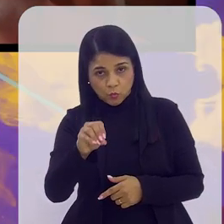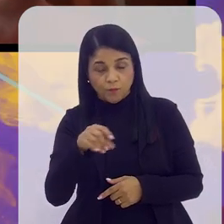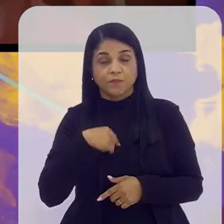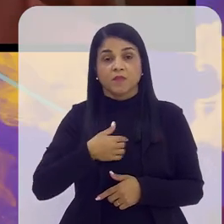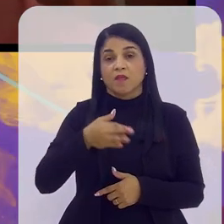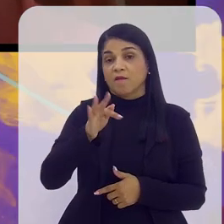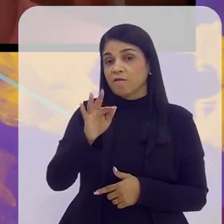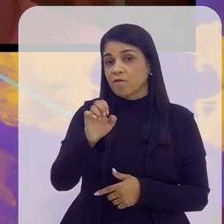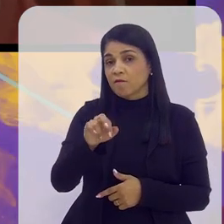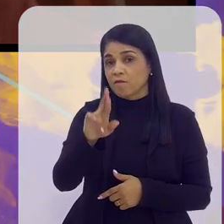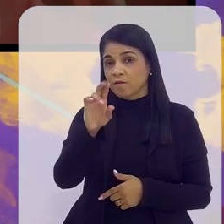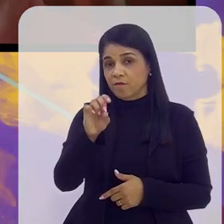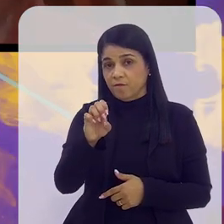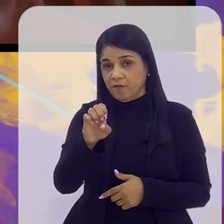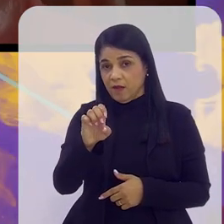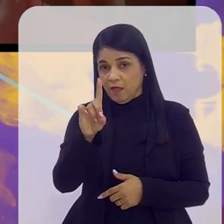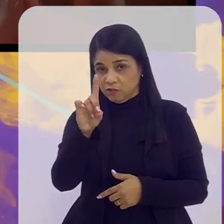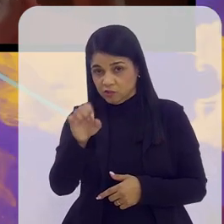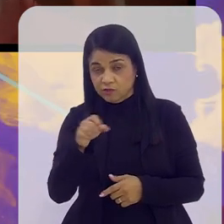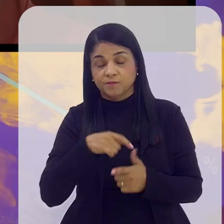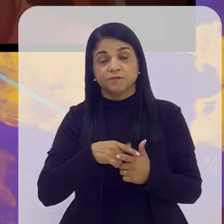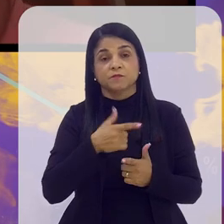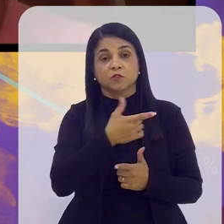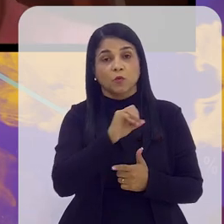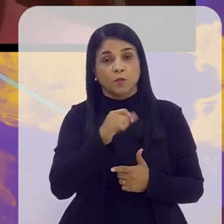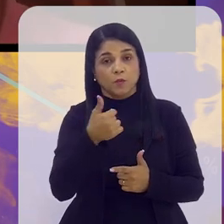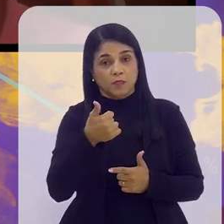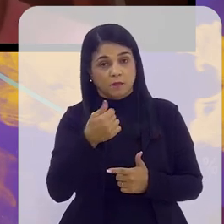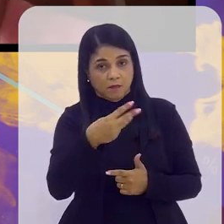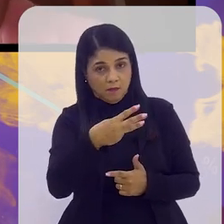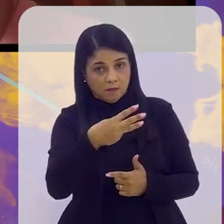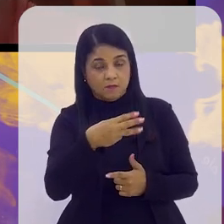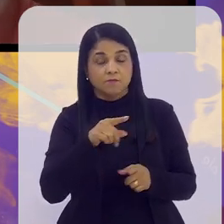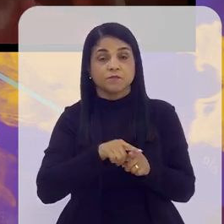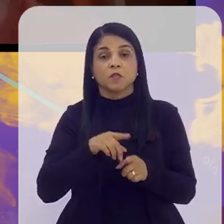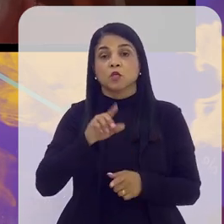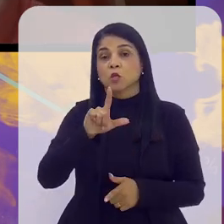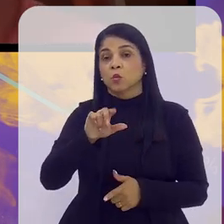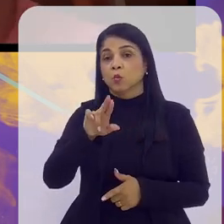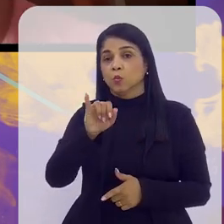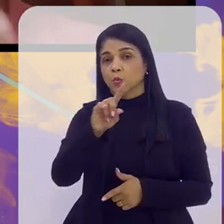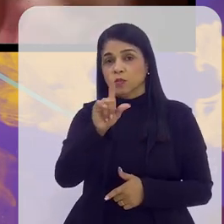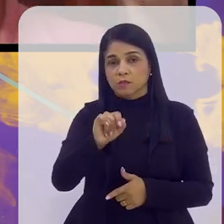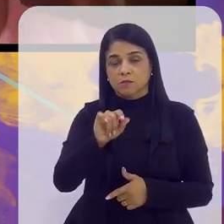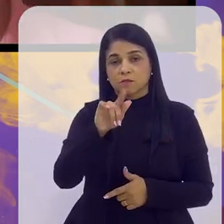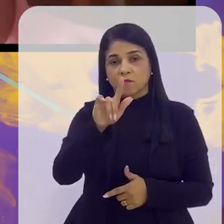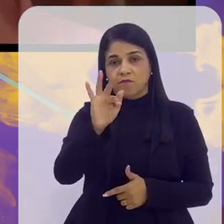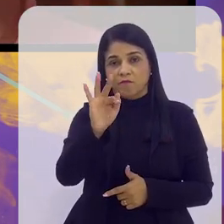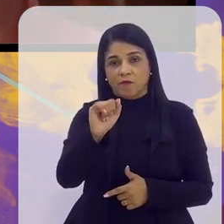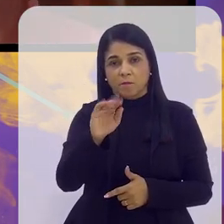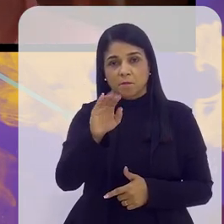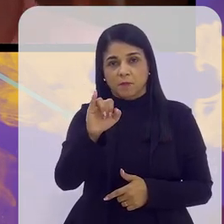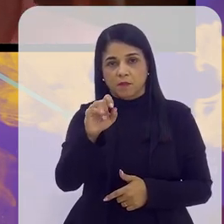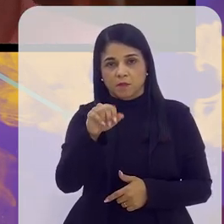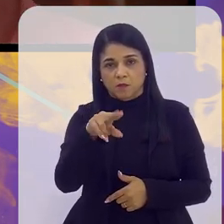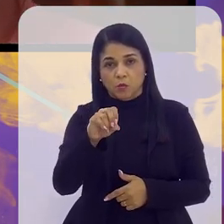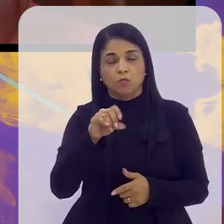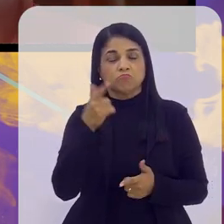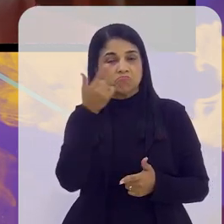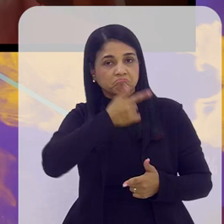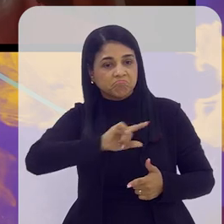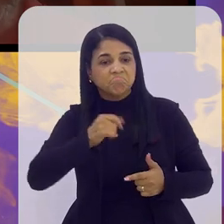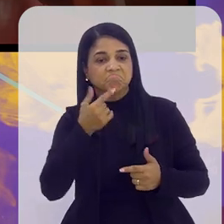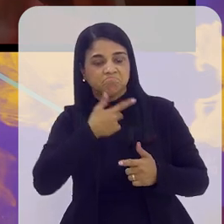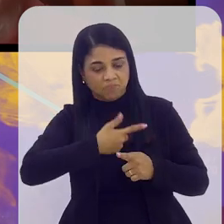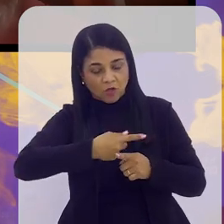Fred, por que não dizer, campeão da Copa Sim. das Confederações em 2013. Luiz Fabiano, embora tenha menos recursos que esse que eu citei, fez